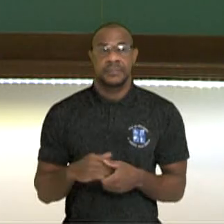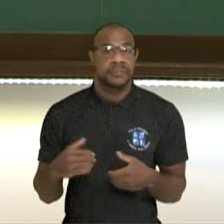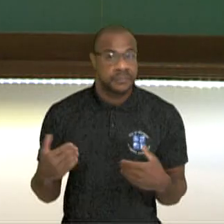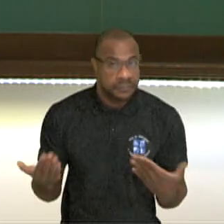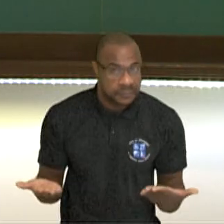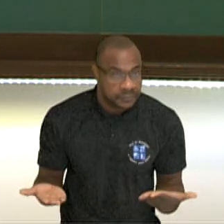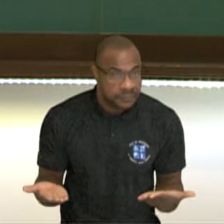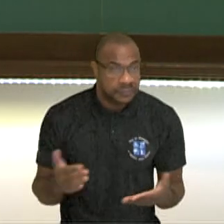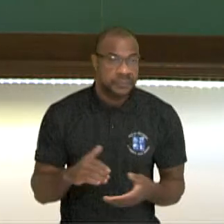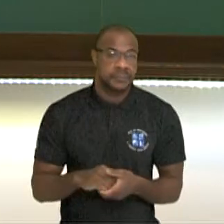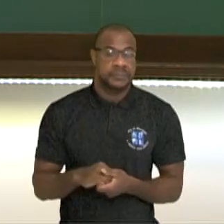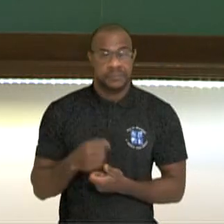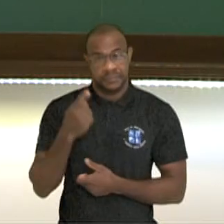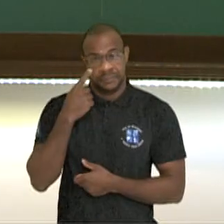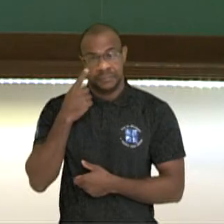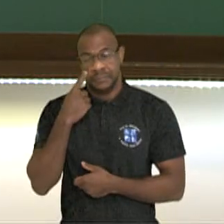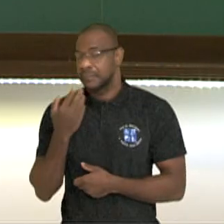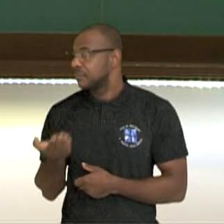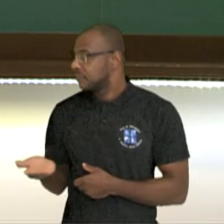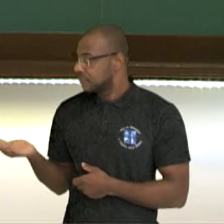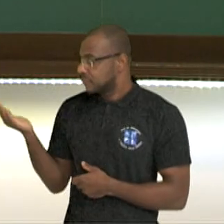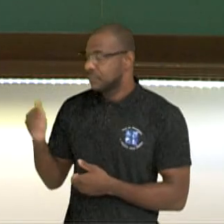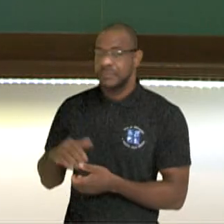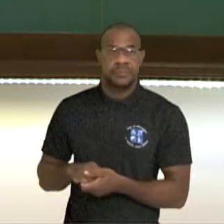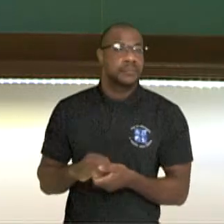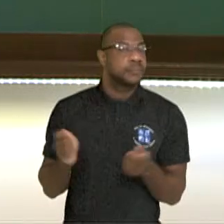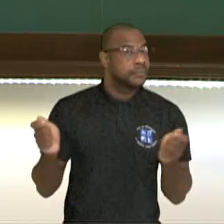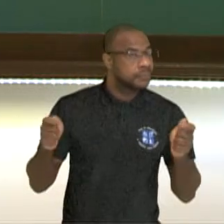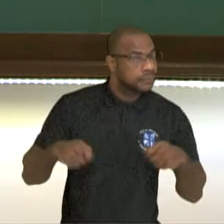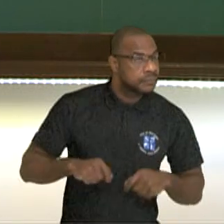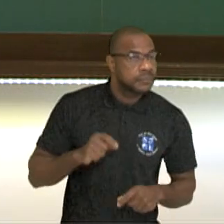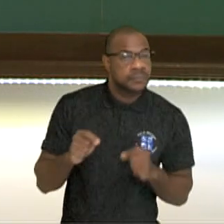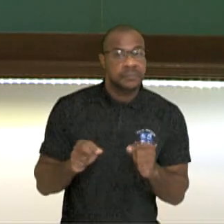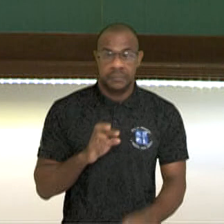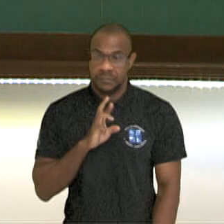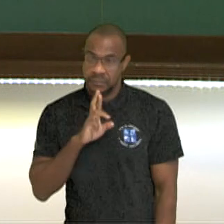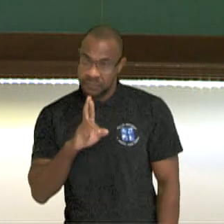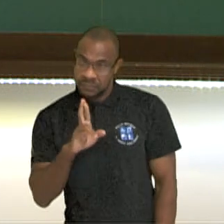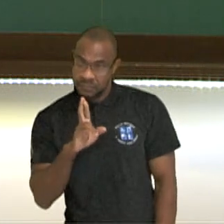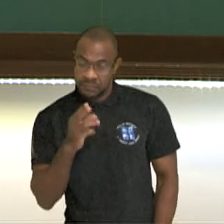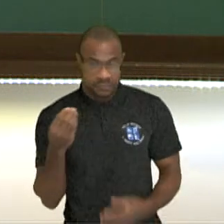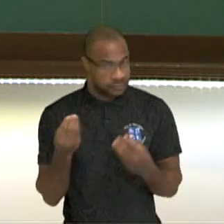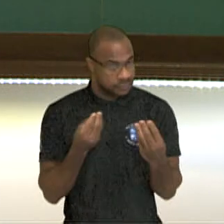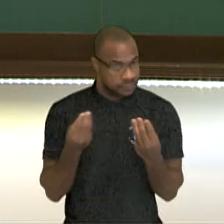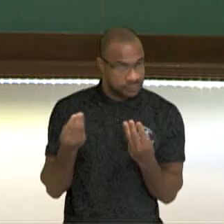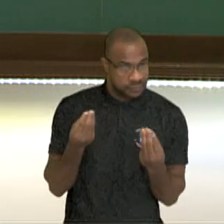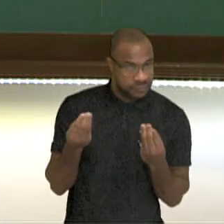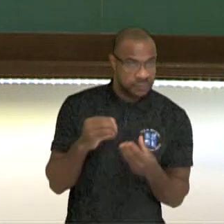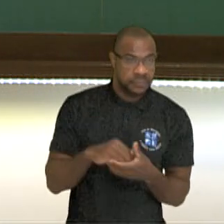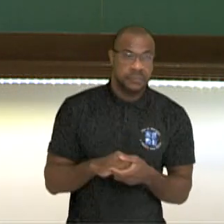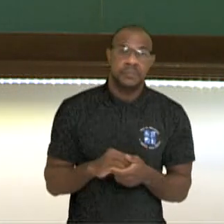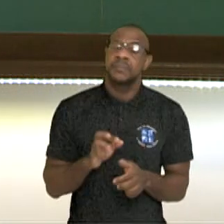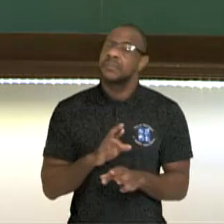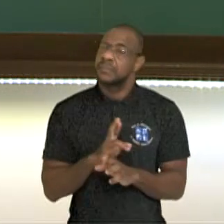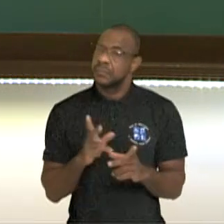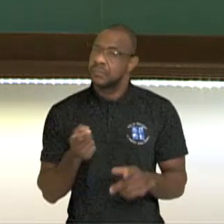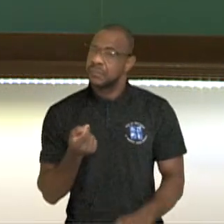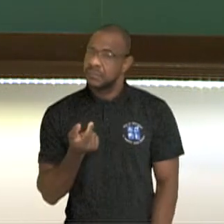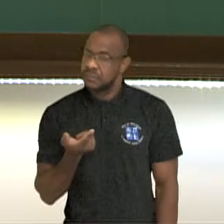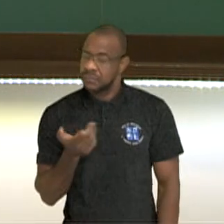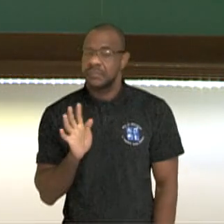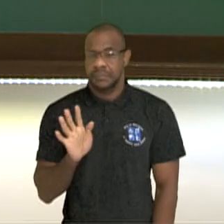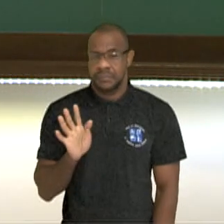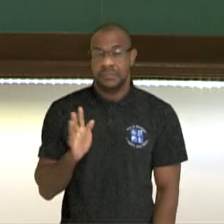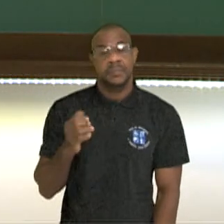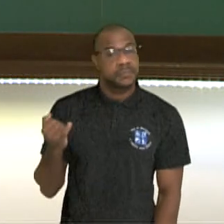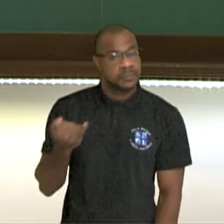Certo, pessoal, vamos então conferir a possibilidade de resposta aqui, né? Poderia ser um pouquinho diferente da do professor, mas